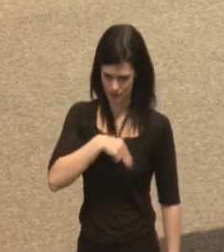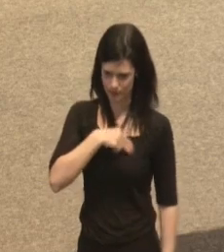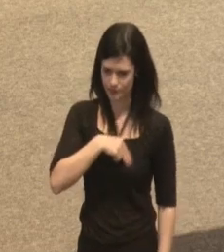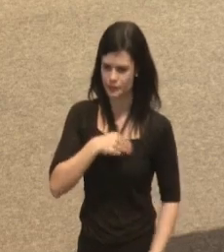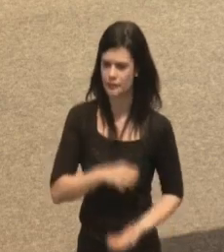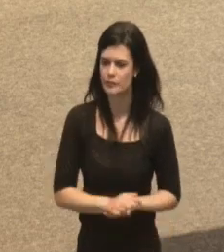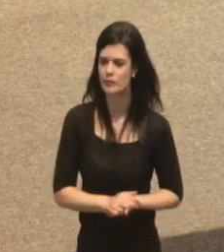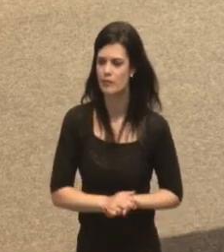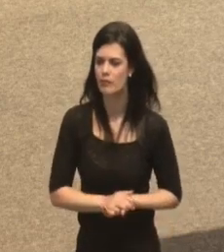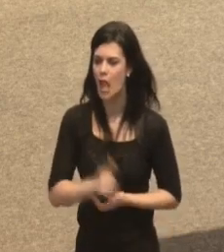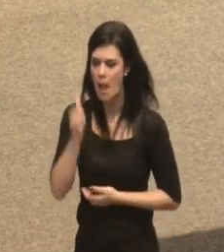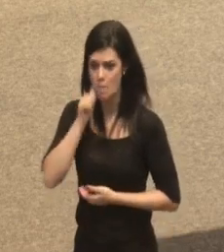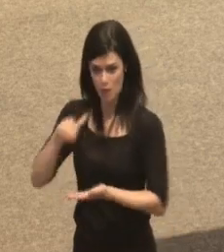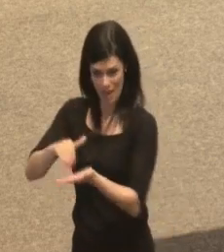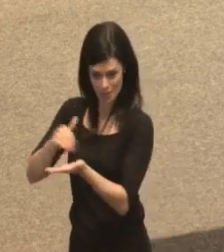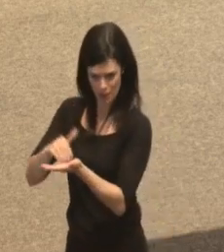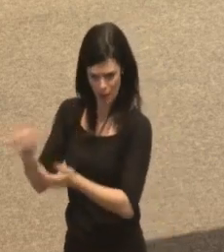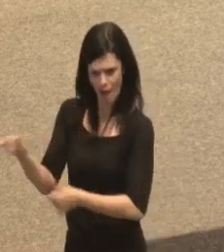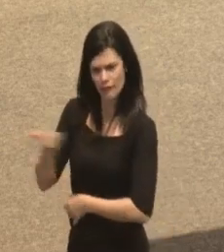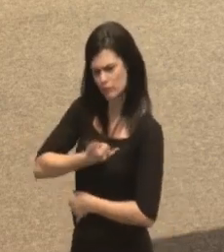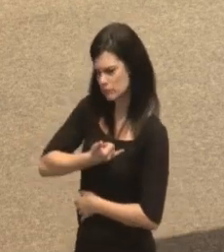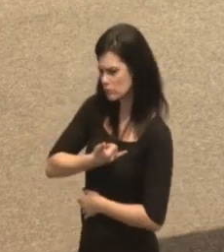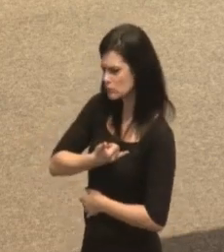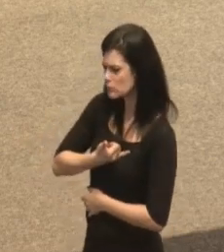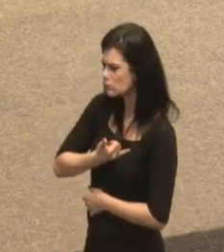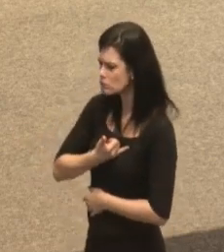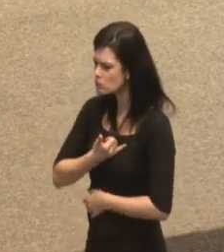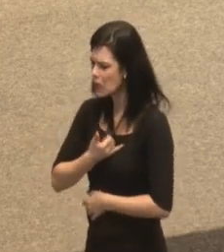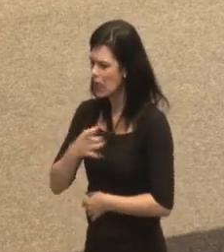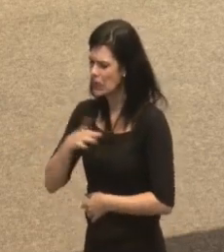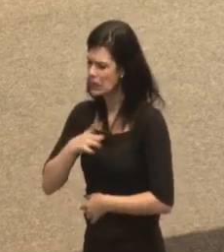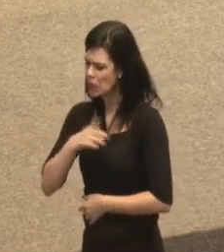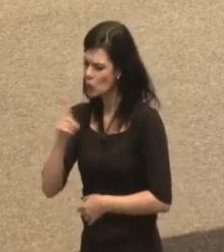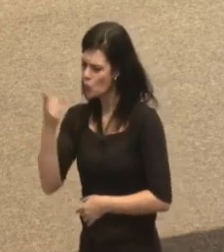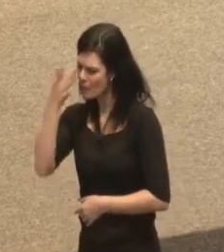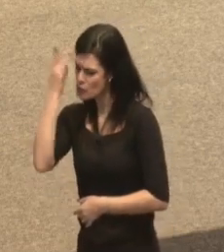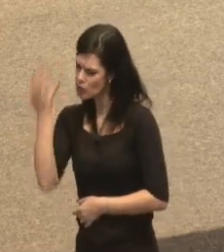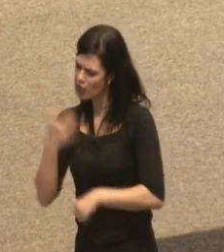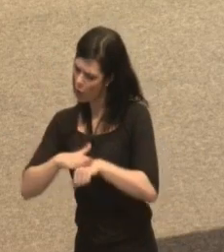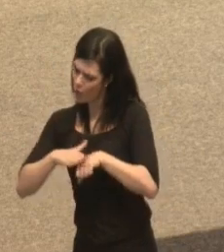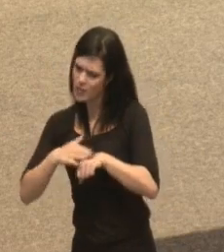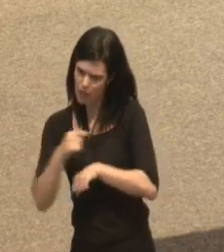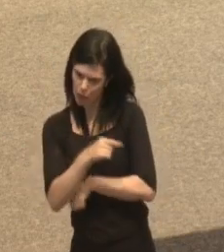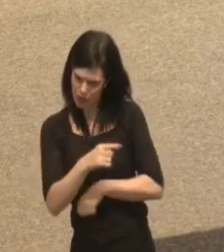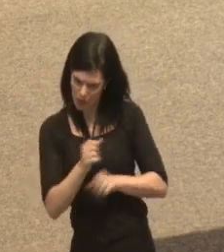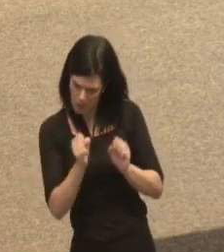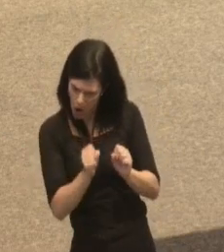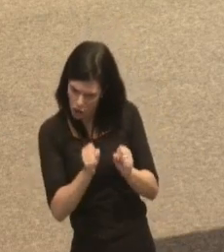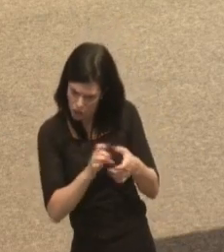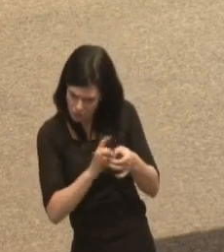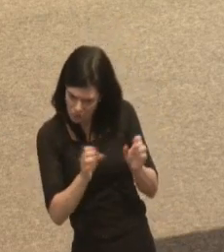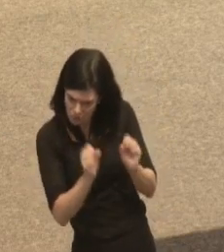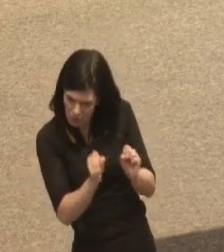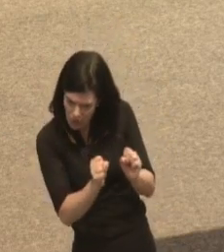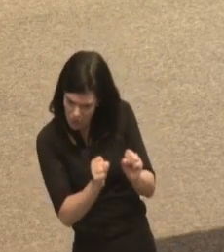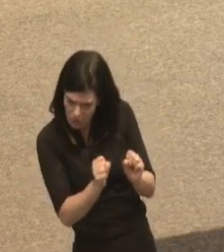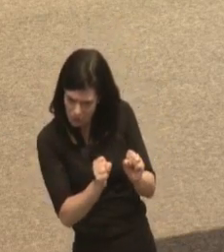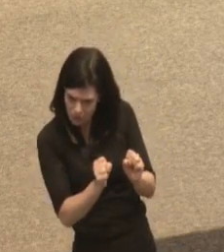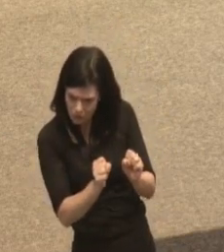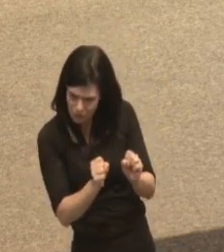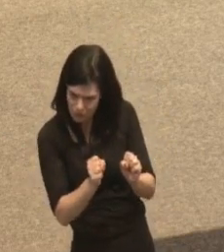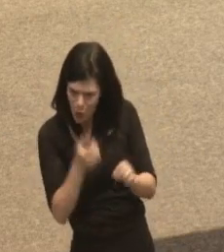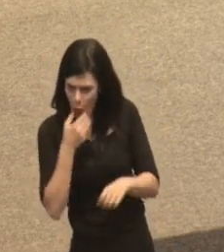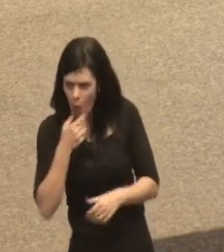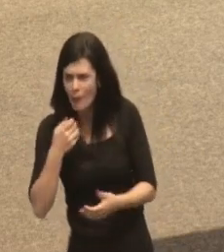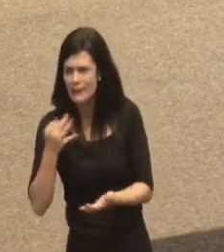a minha secretária me avisou que tinha uma pessoa que queria falar comigo, não estava na agenda, perguntou se eu poderia receber, que essa pessoa estava